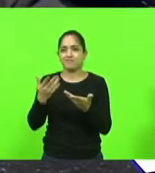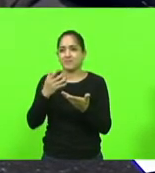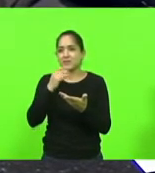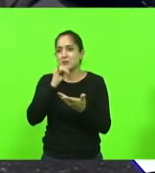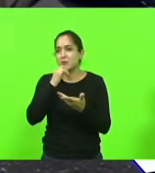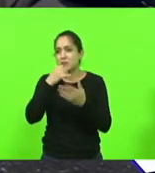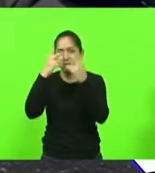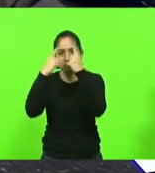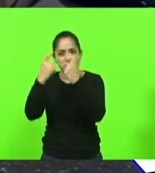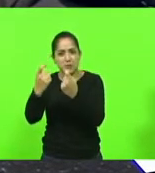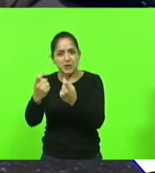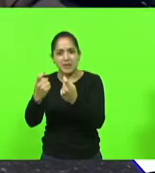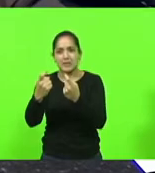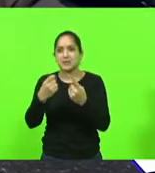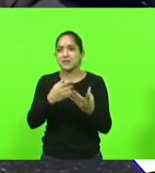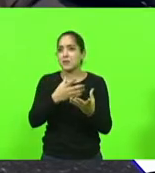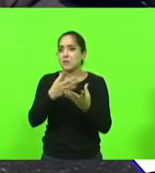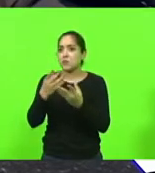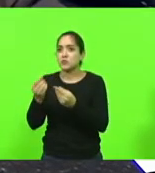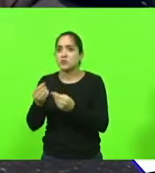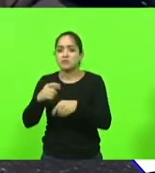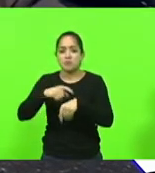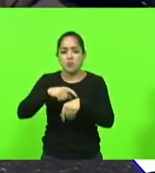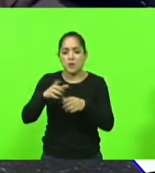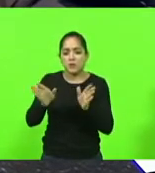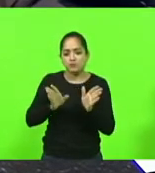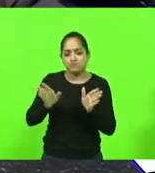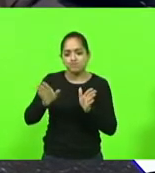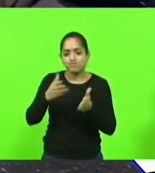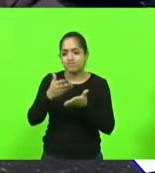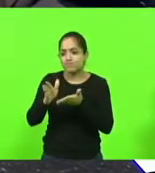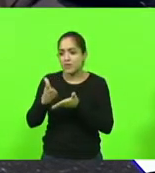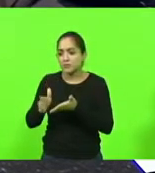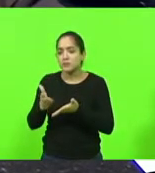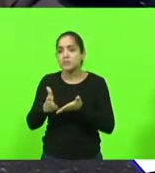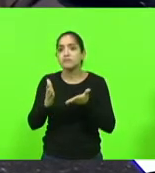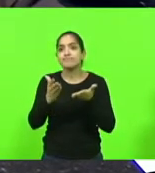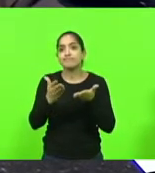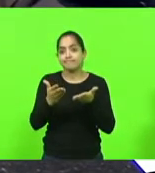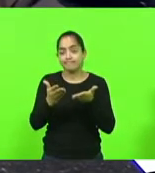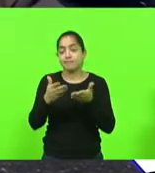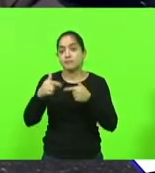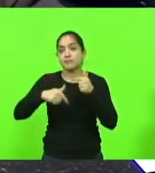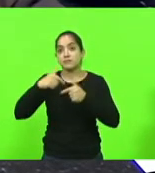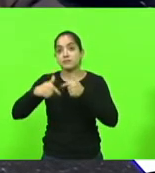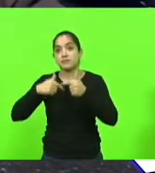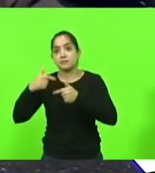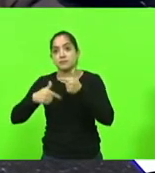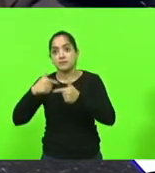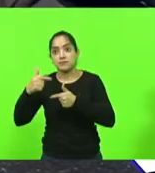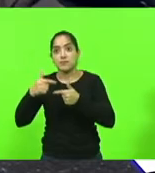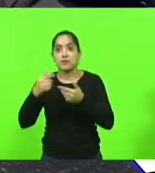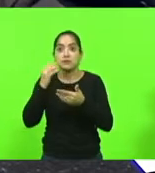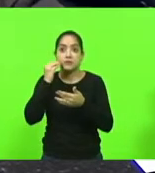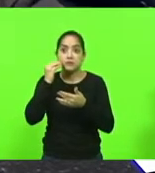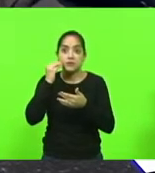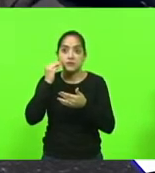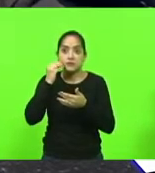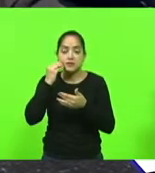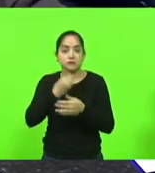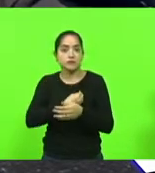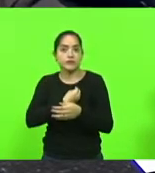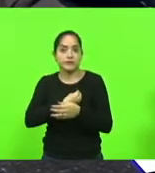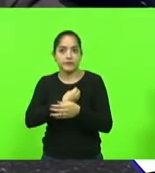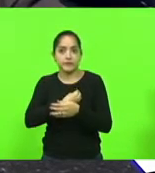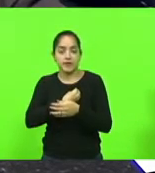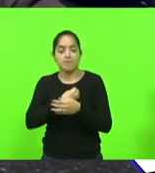onde muitas pessoas perderam o emprego e a oportunidade e estão tentando sobreviver, colocar comida na mesa. E